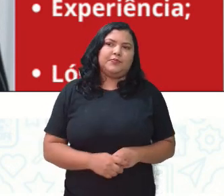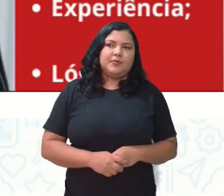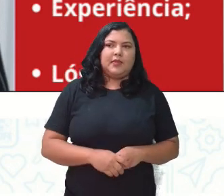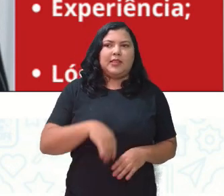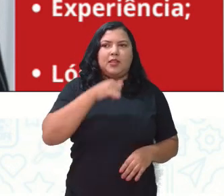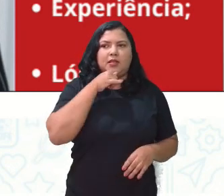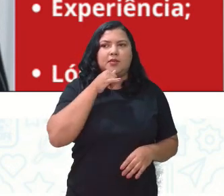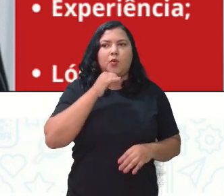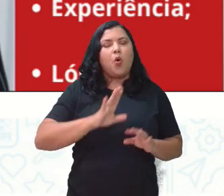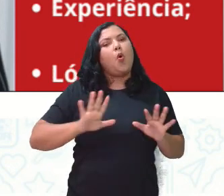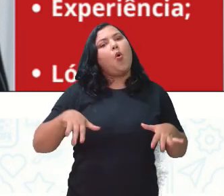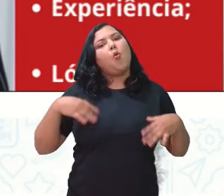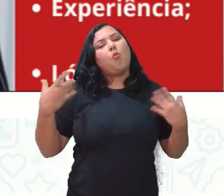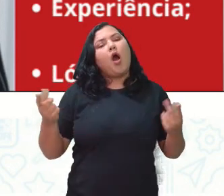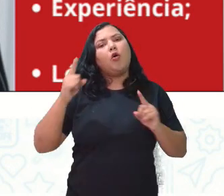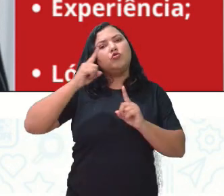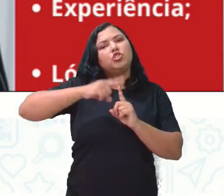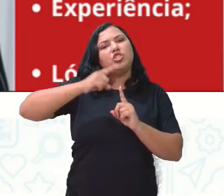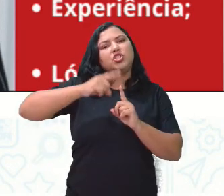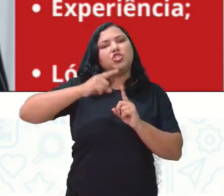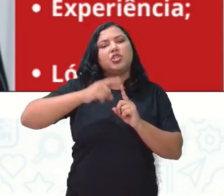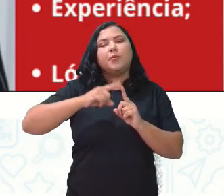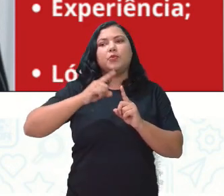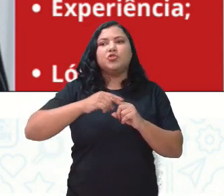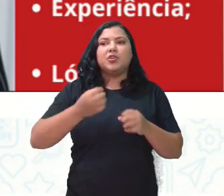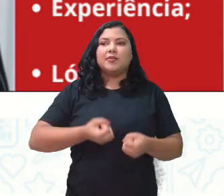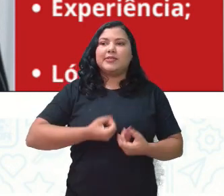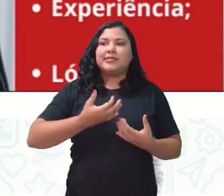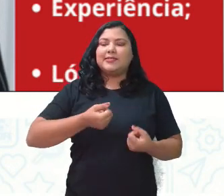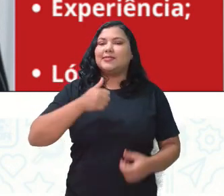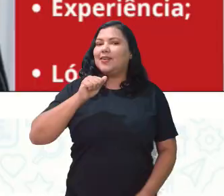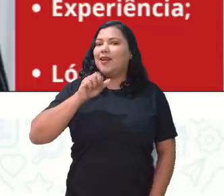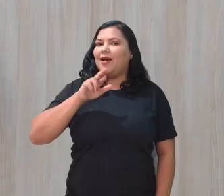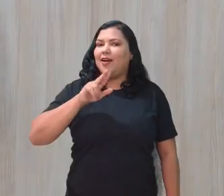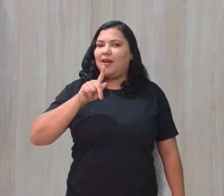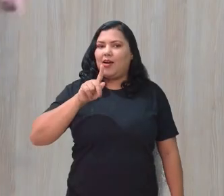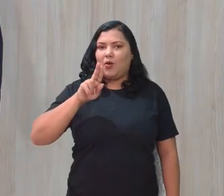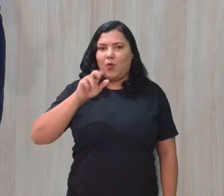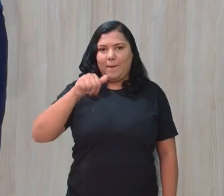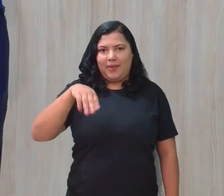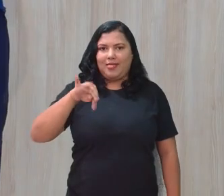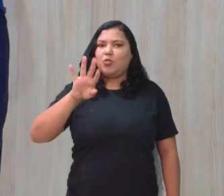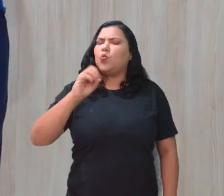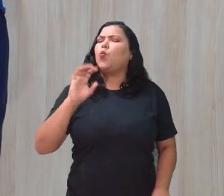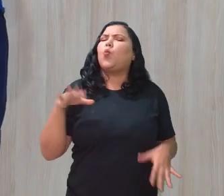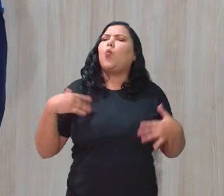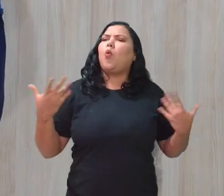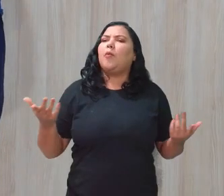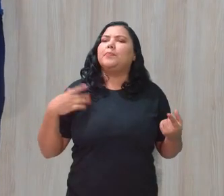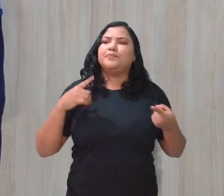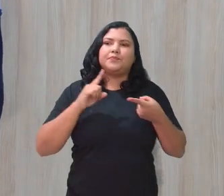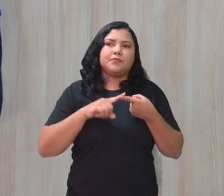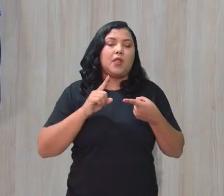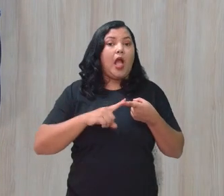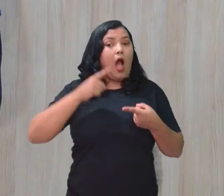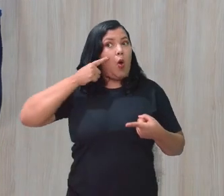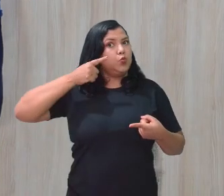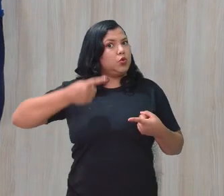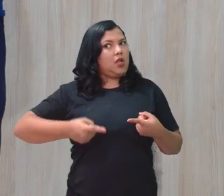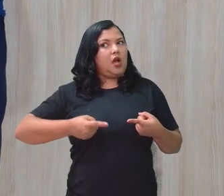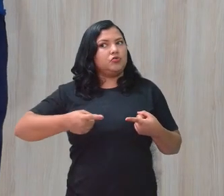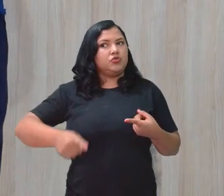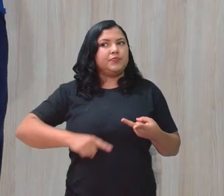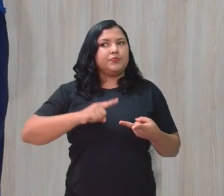E aí, quais são os tipos de argumento? Porque essa é a parte importante, a gente vai ver agora os tipos de argumento. A gente tem os argumentos